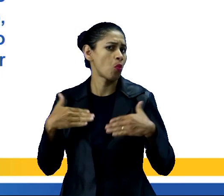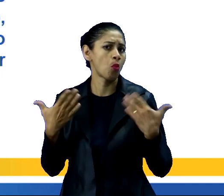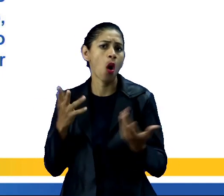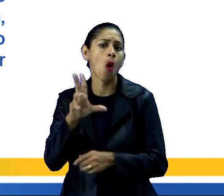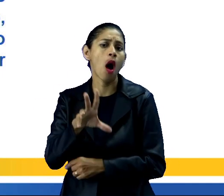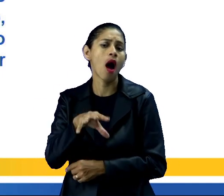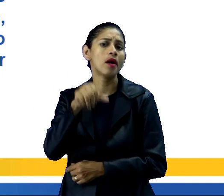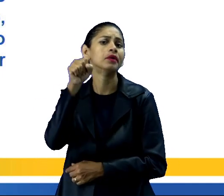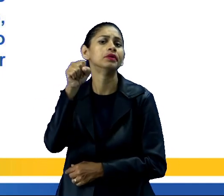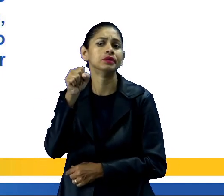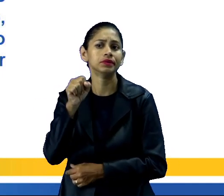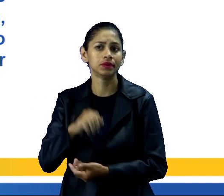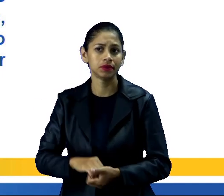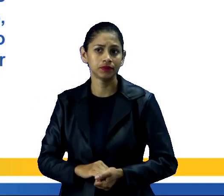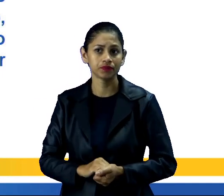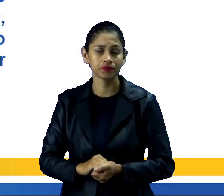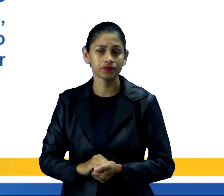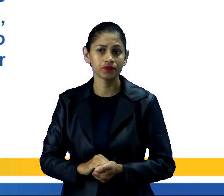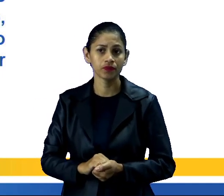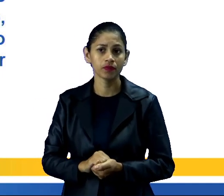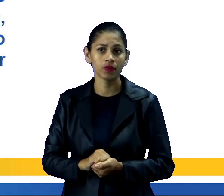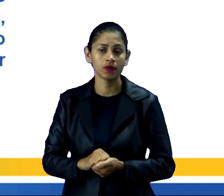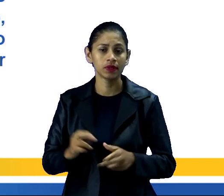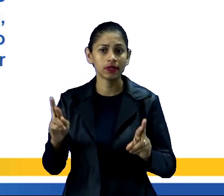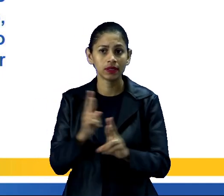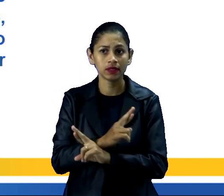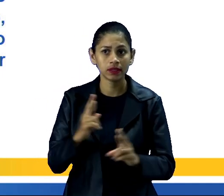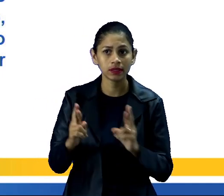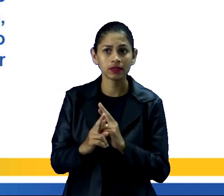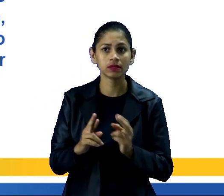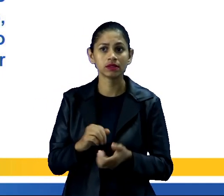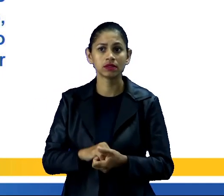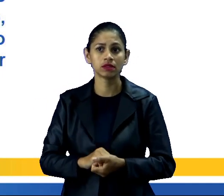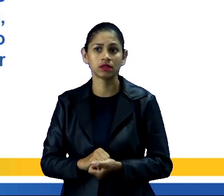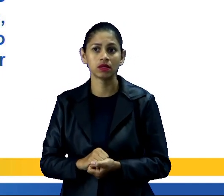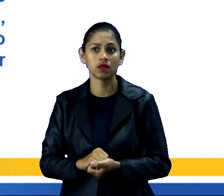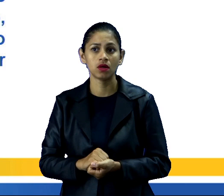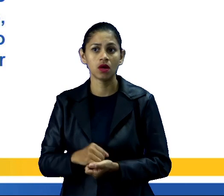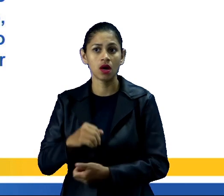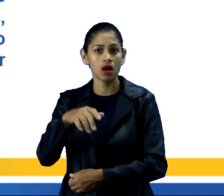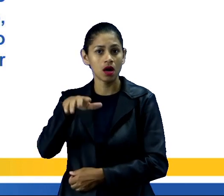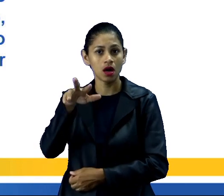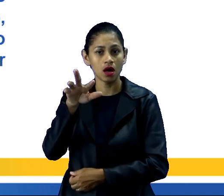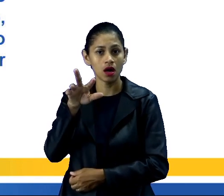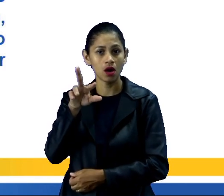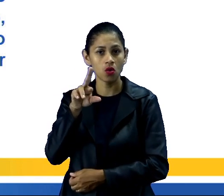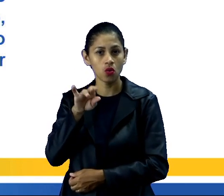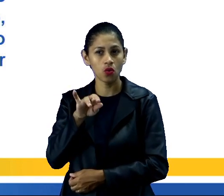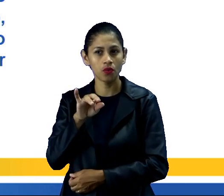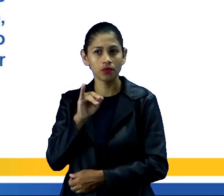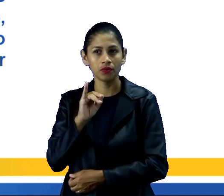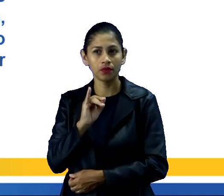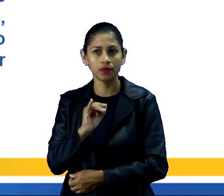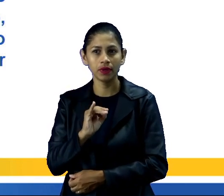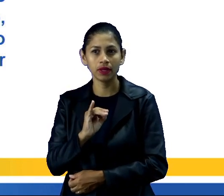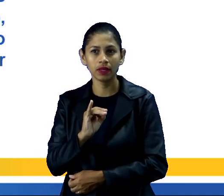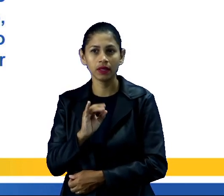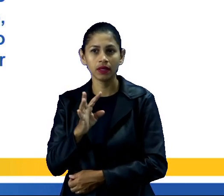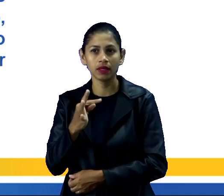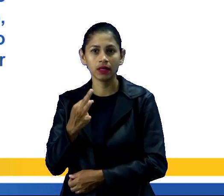Adolf Hitler, e da Itália, né, que é o Benedito Mussolini, né. A gente tem aí essa